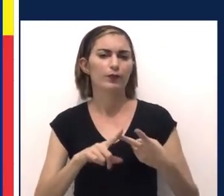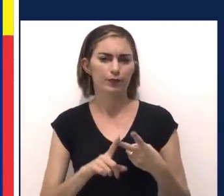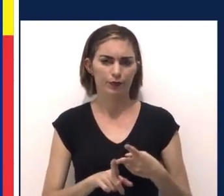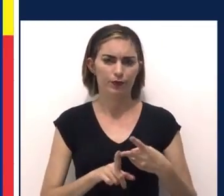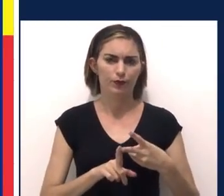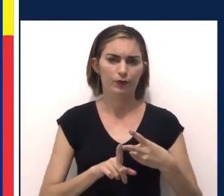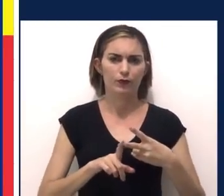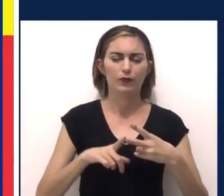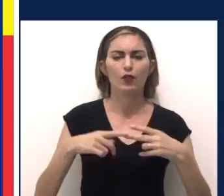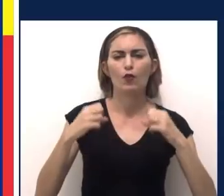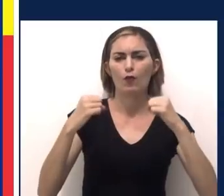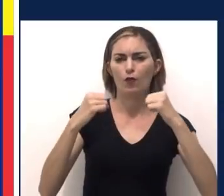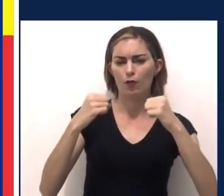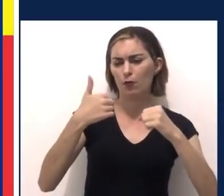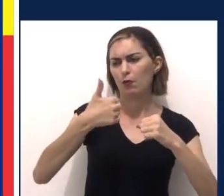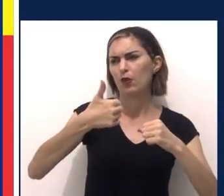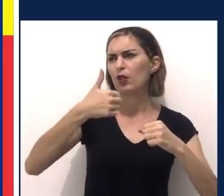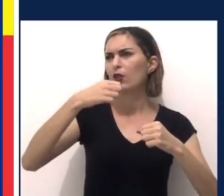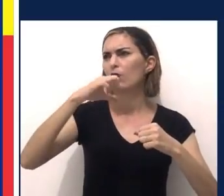Porto-Calais.